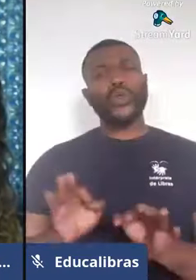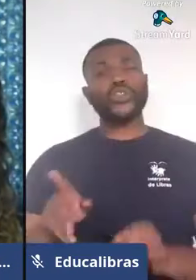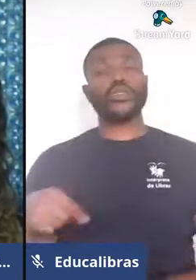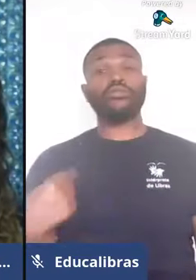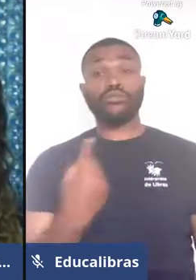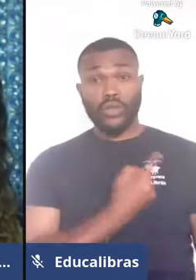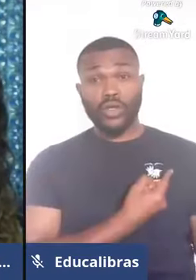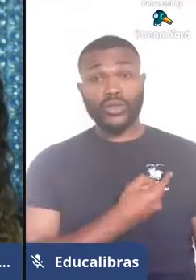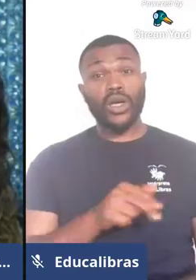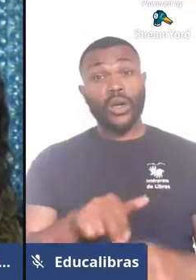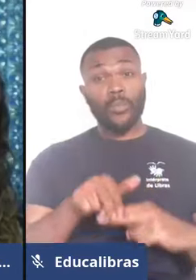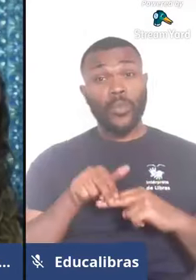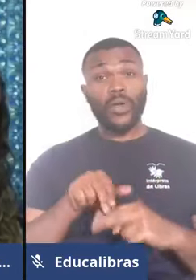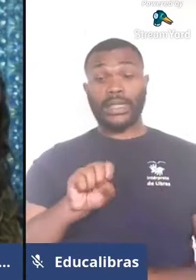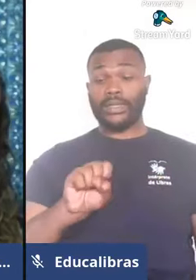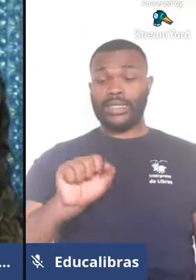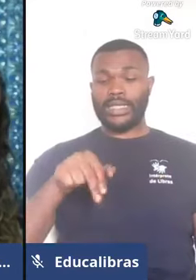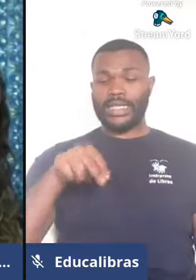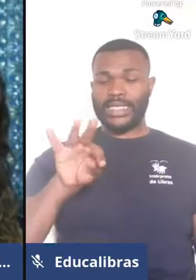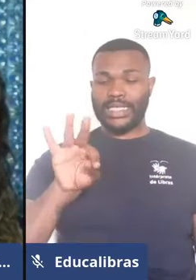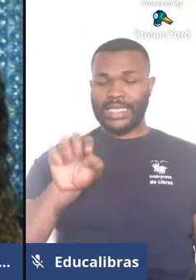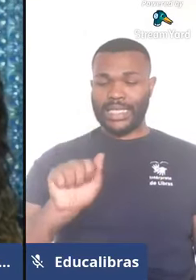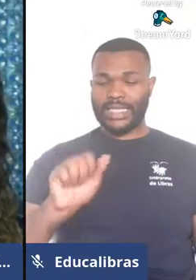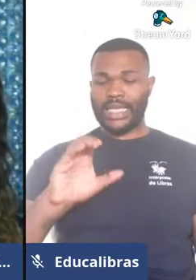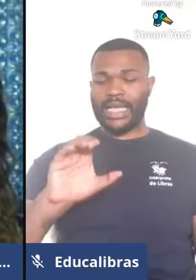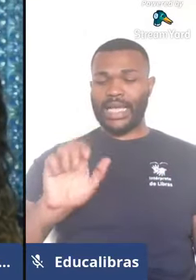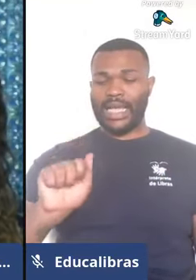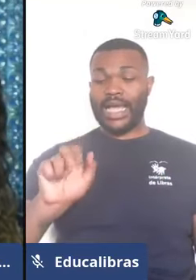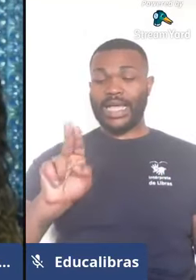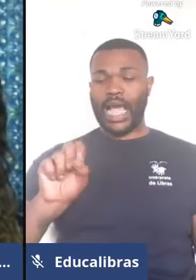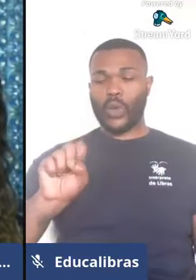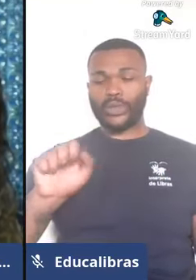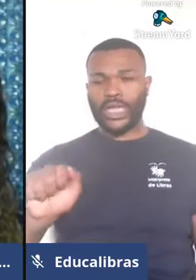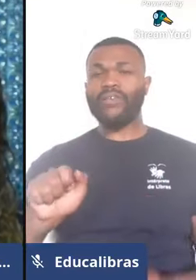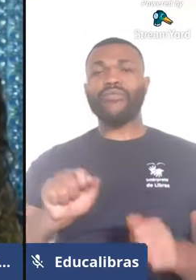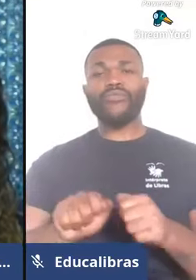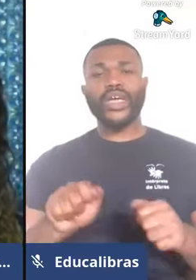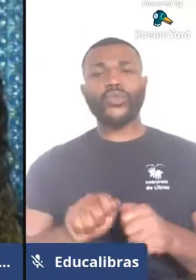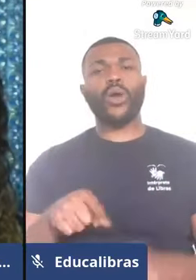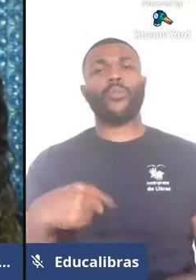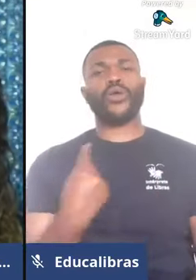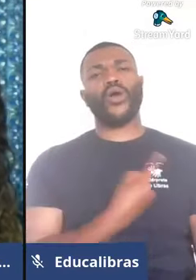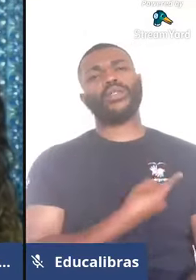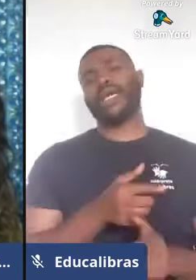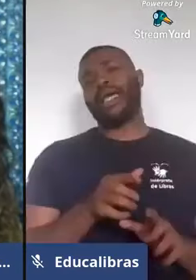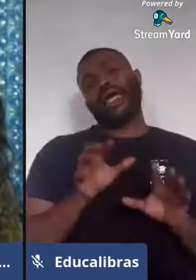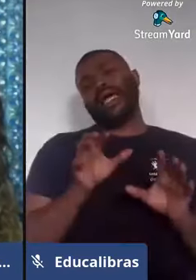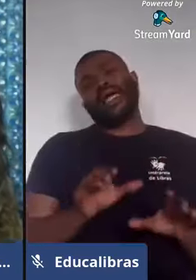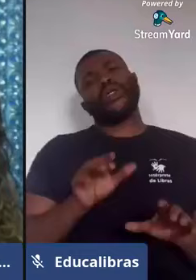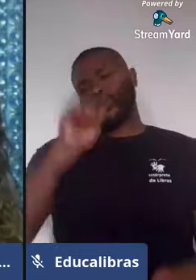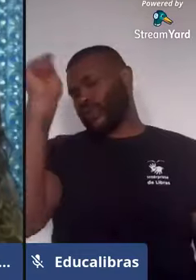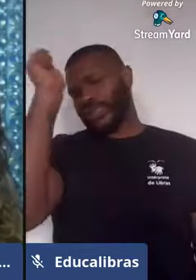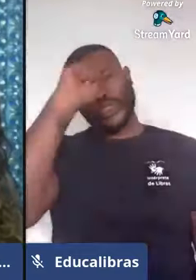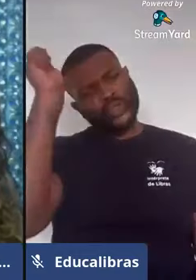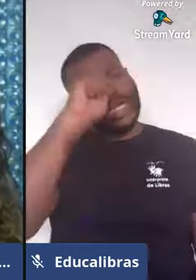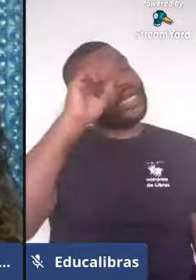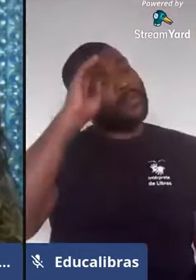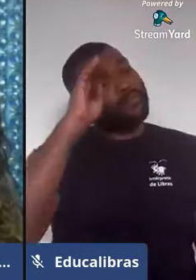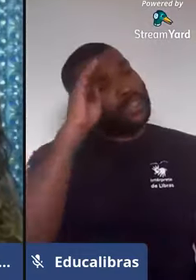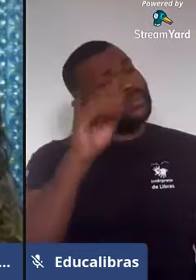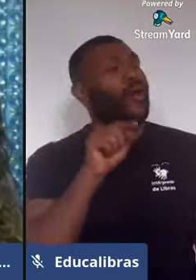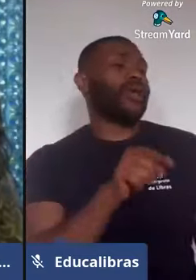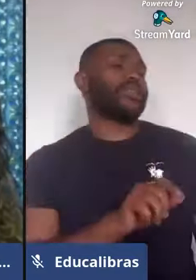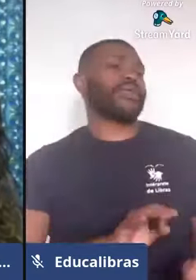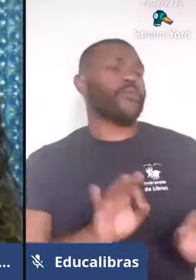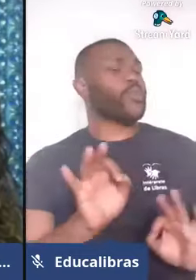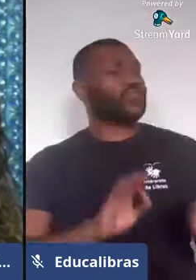pela Santa Causa tudo, 100% produzido pela gente. Mas é isso, Cid, acho que principalmente esses projetos são os que a